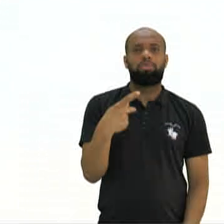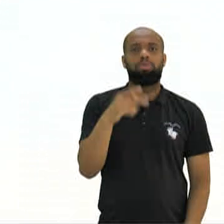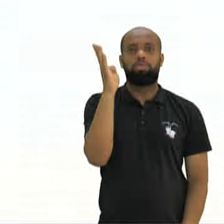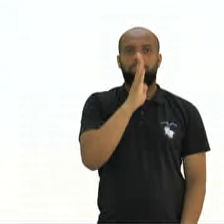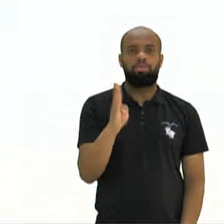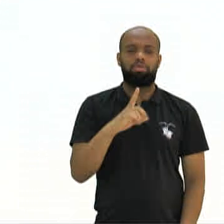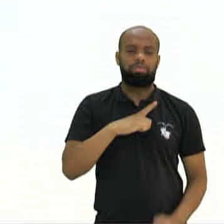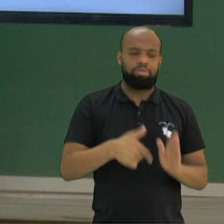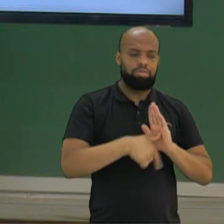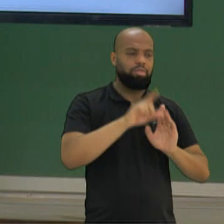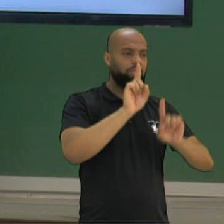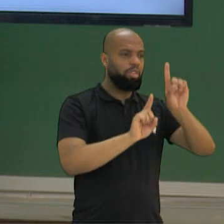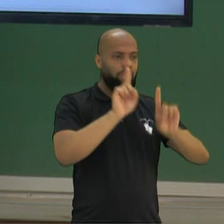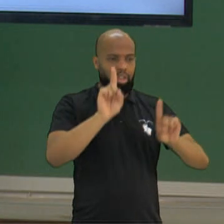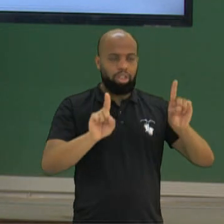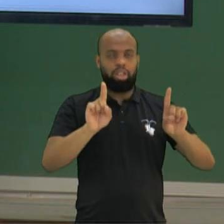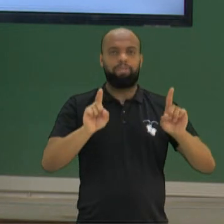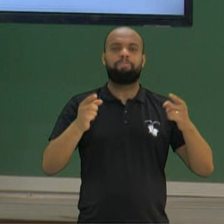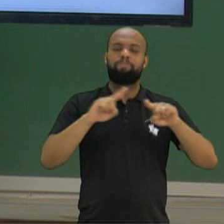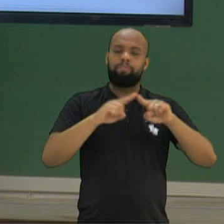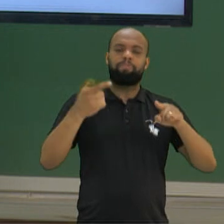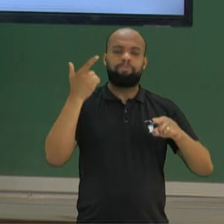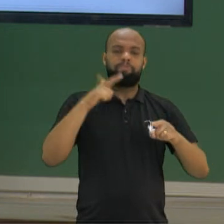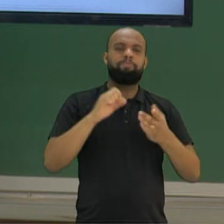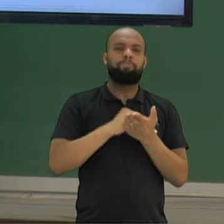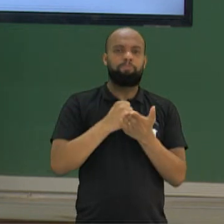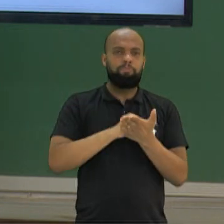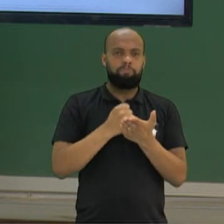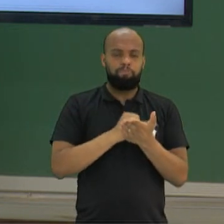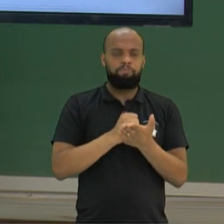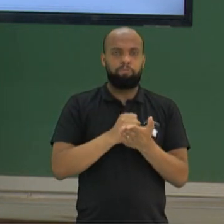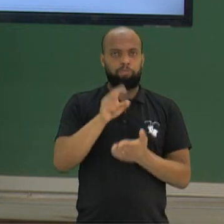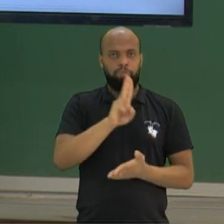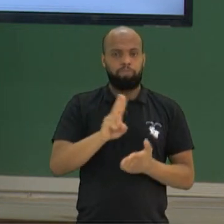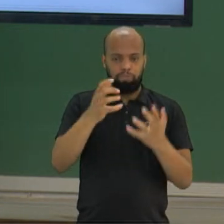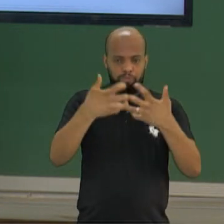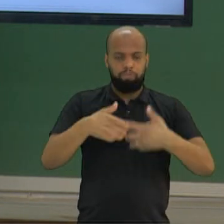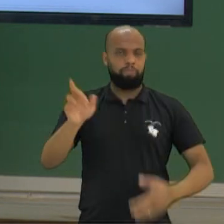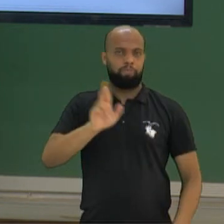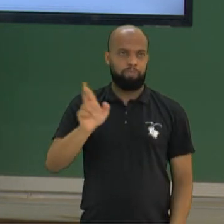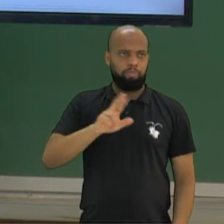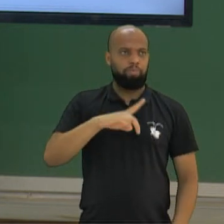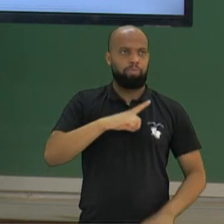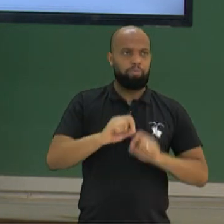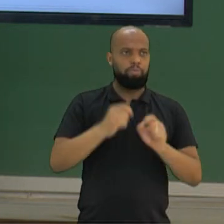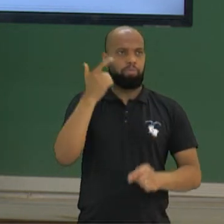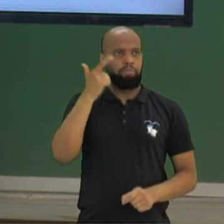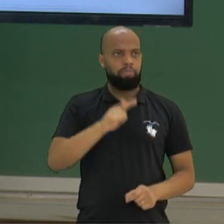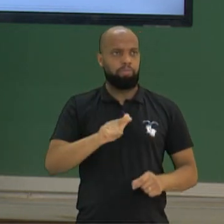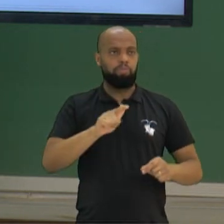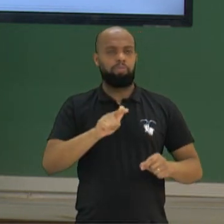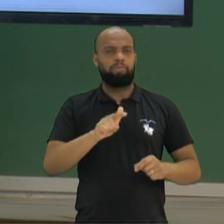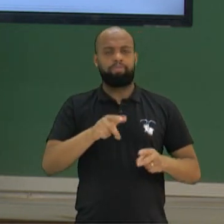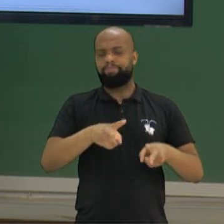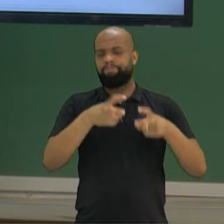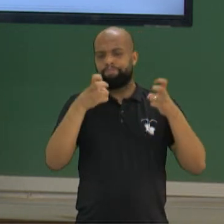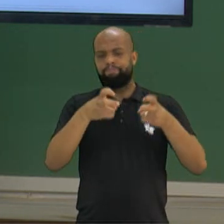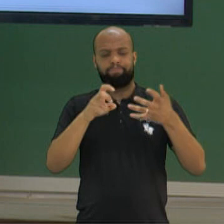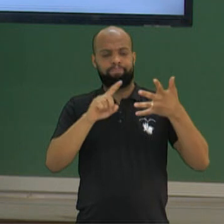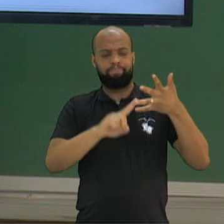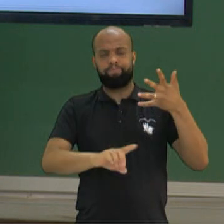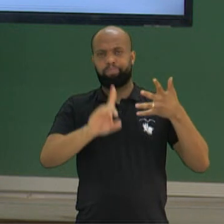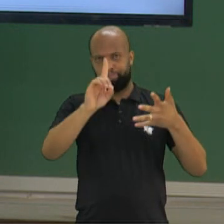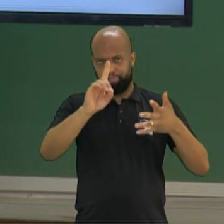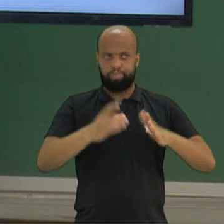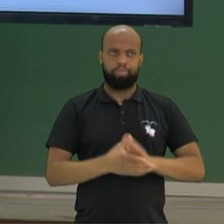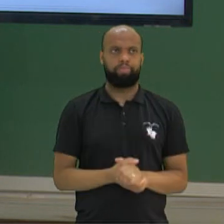décadas de inflação e o controle inflacionário com o Plano Real. Uma questão aí com uma interpretação a gente consegue resolver de uma forma bem